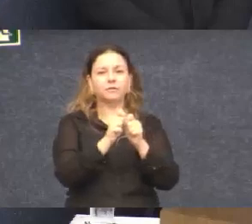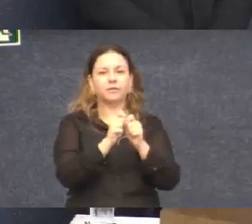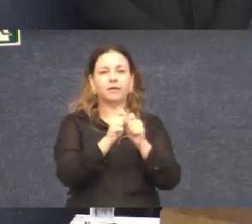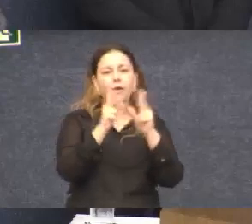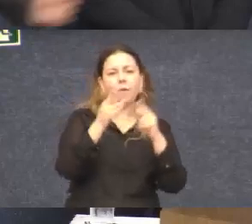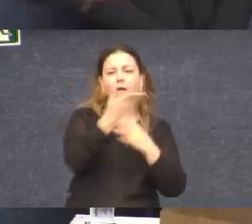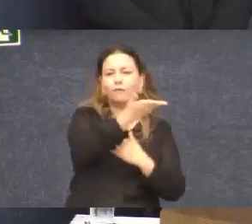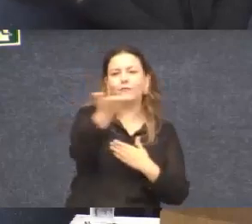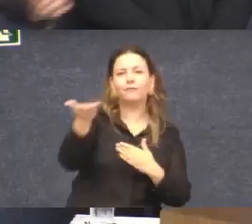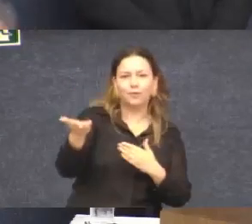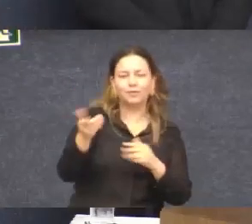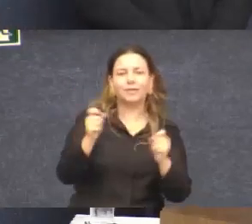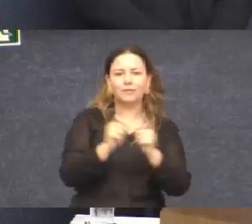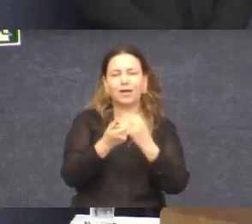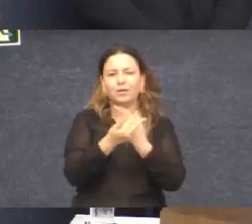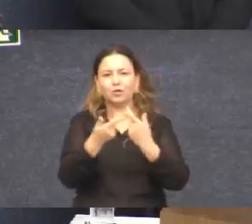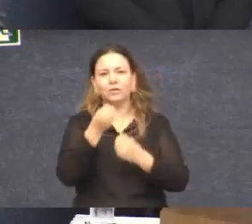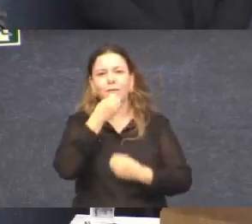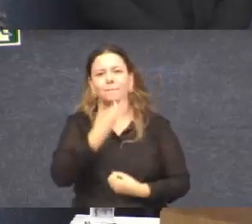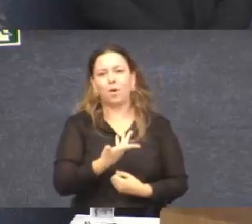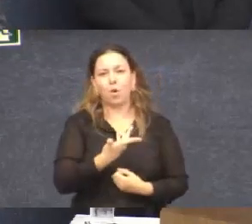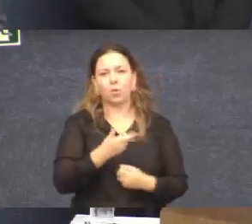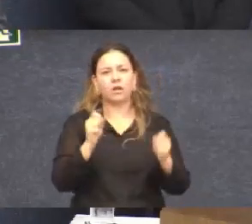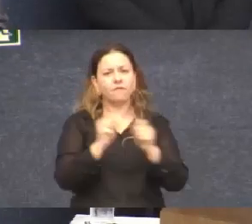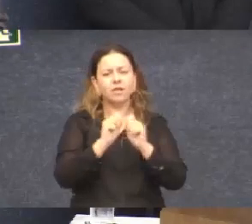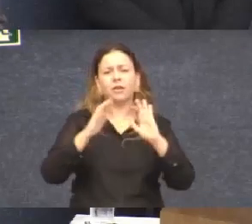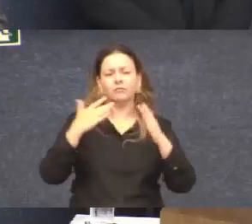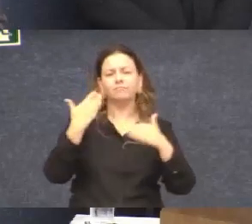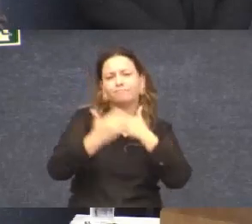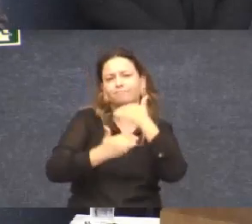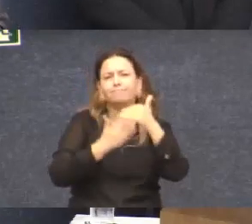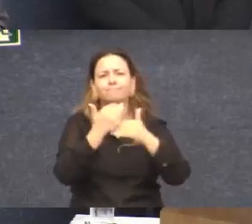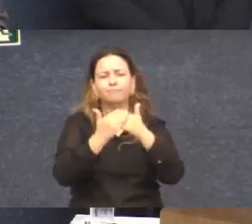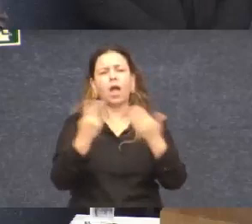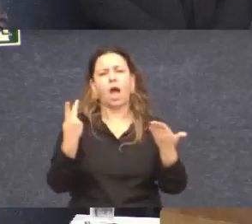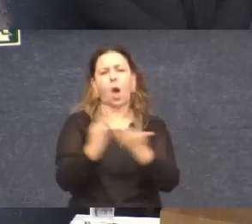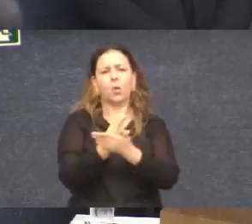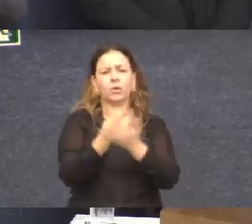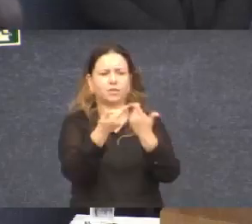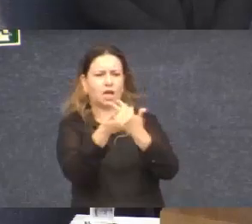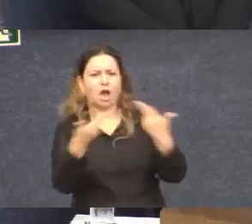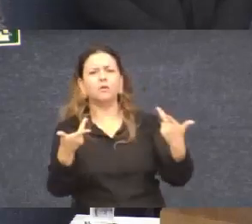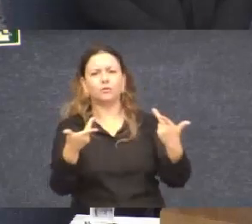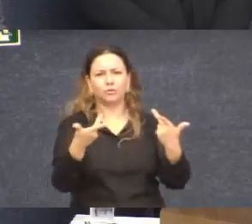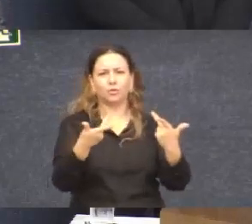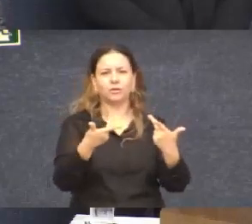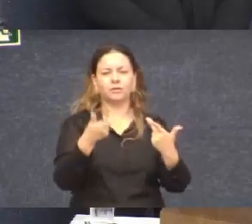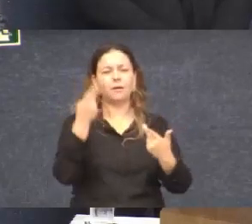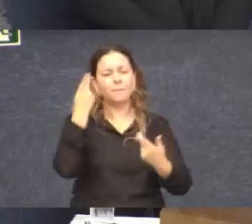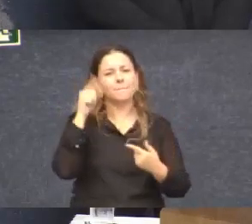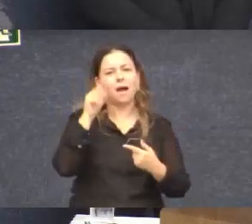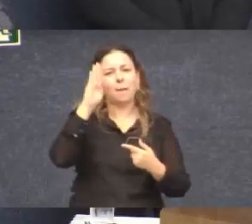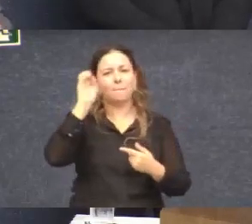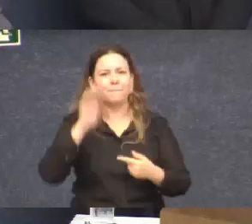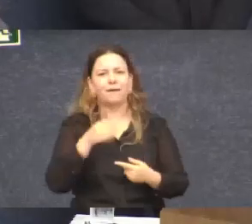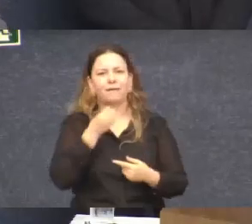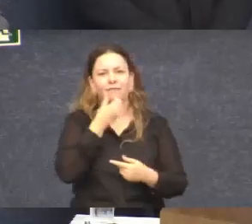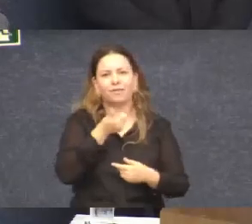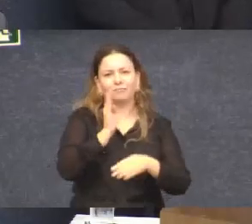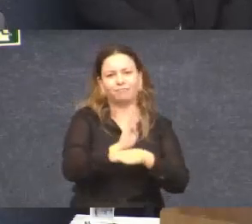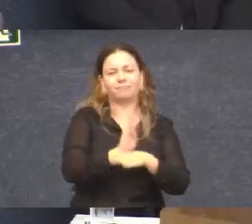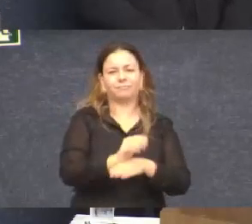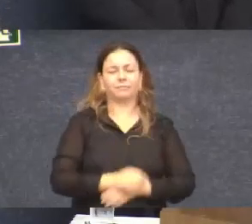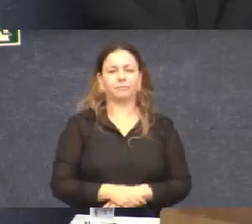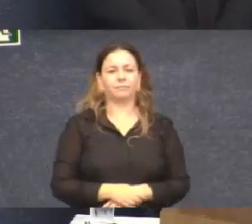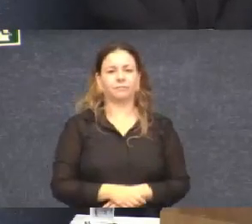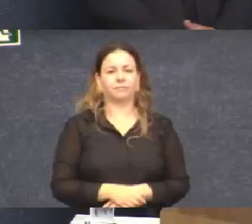como vocês, como cada um de nós, prosperando e fazendo as coisas acontecerem com bem. Então, parabéns aí a todos.